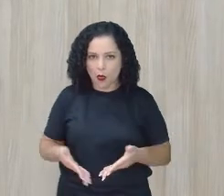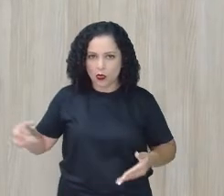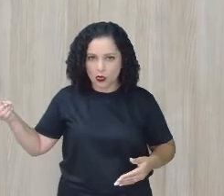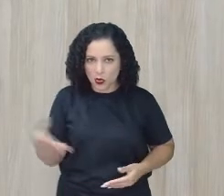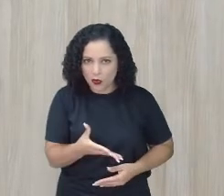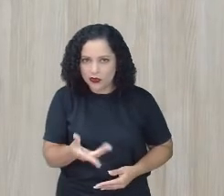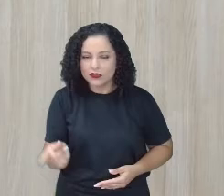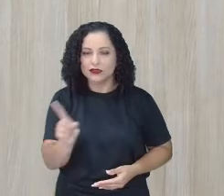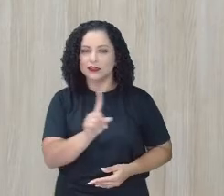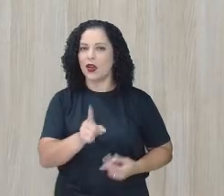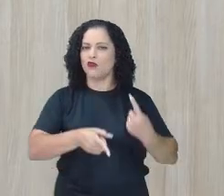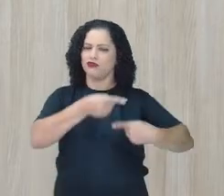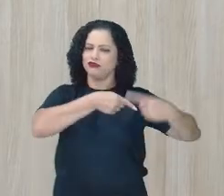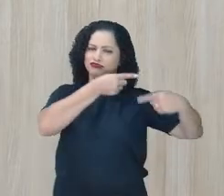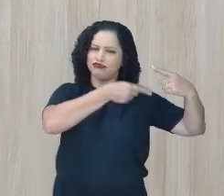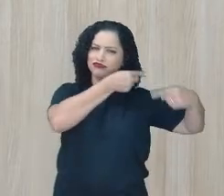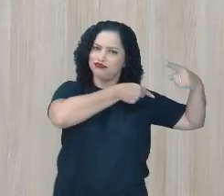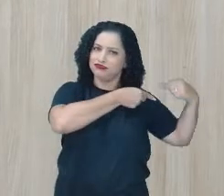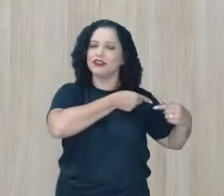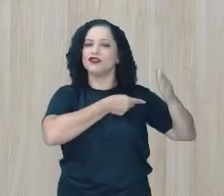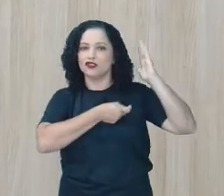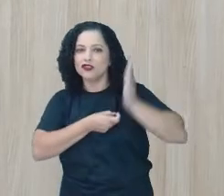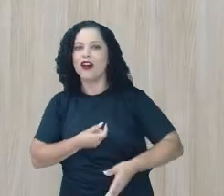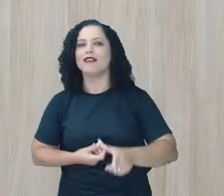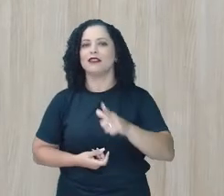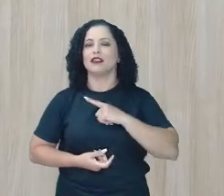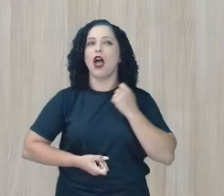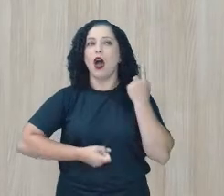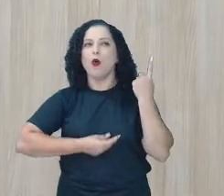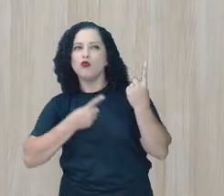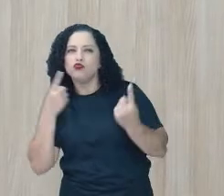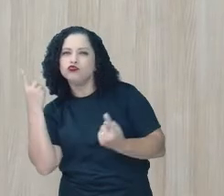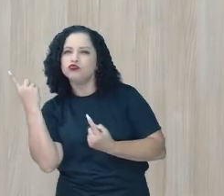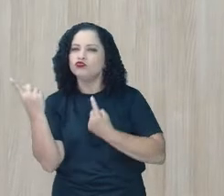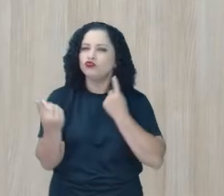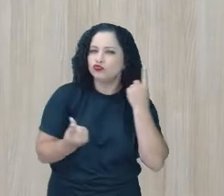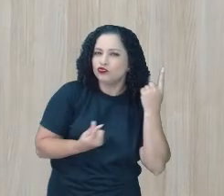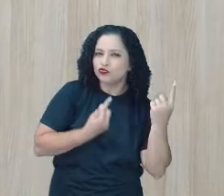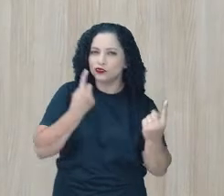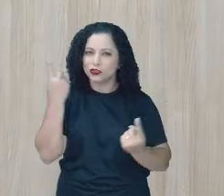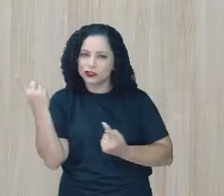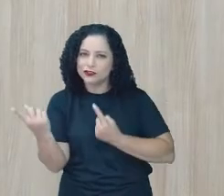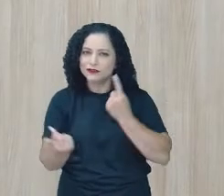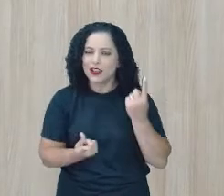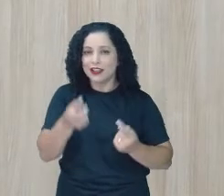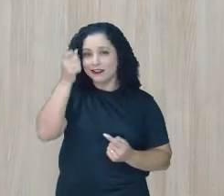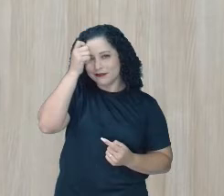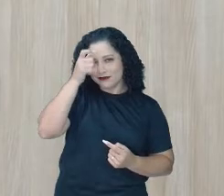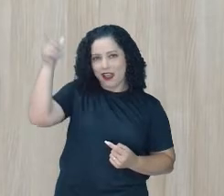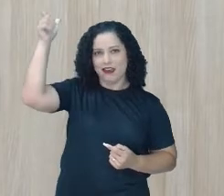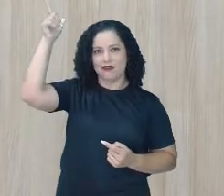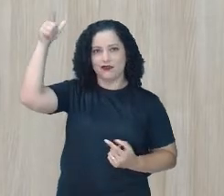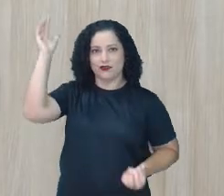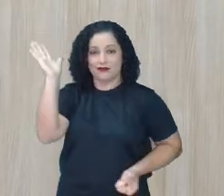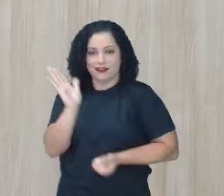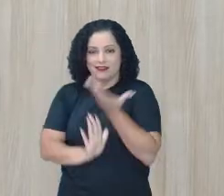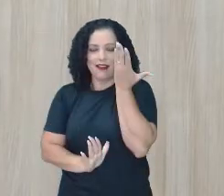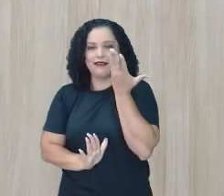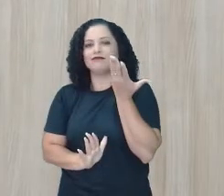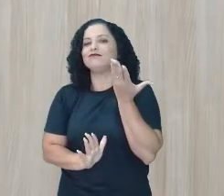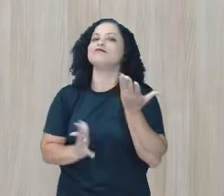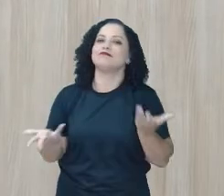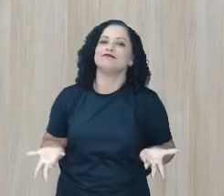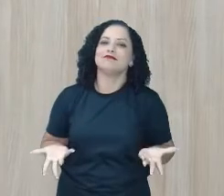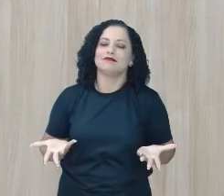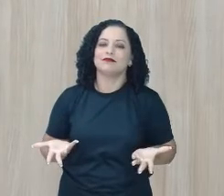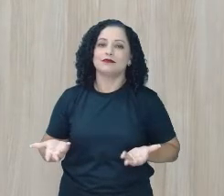se tem na nossa cabeça, né? Na antiguidade já existia assim fragmentos das ideias que veriam a dar origem